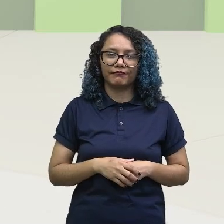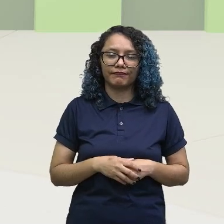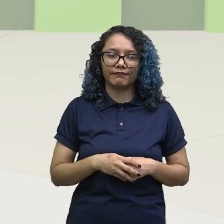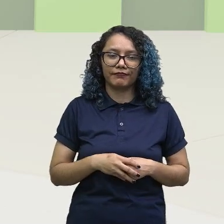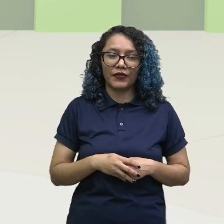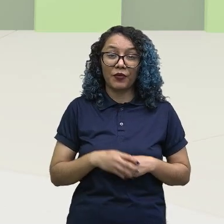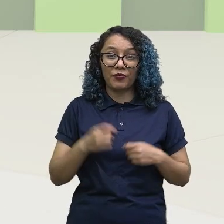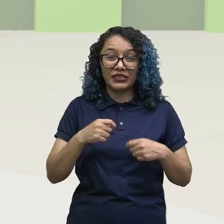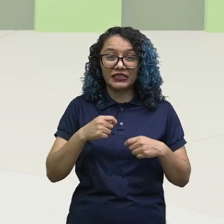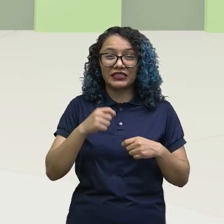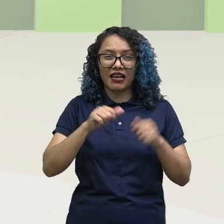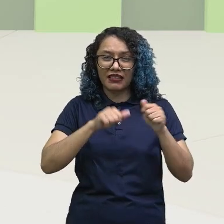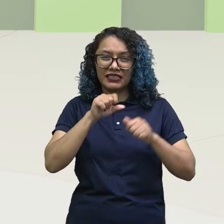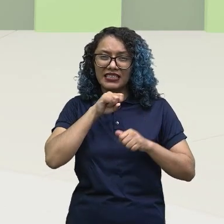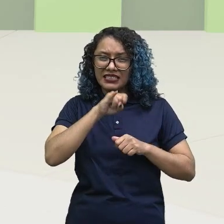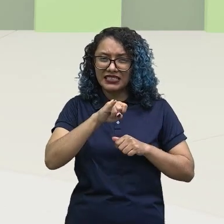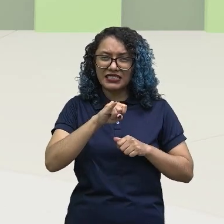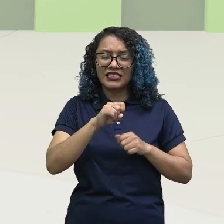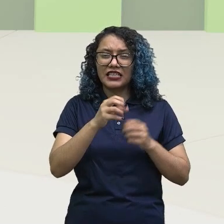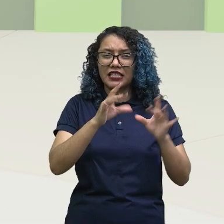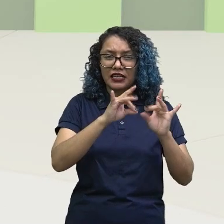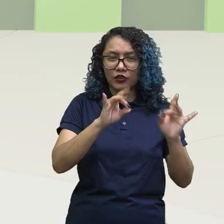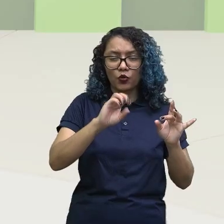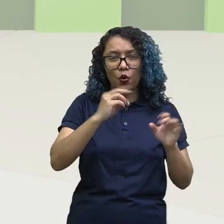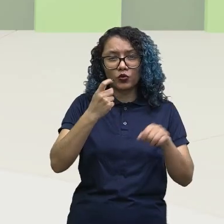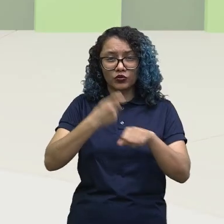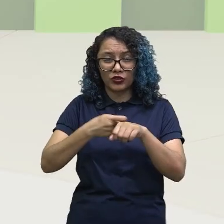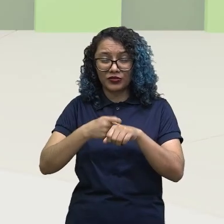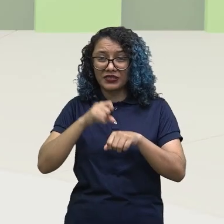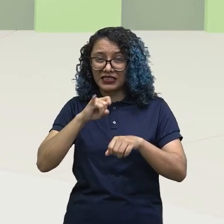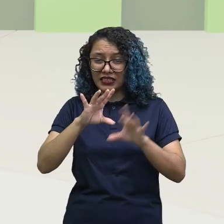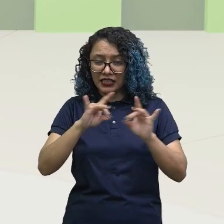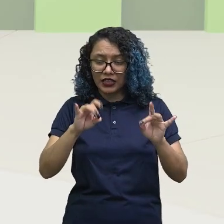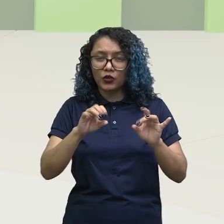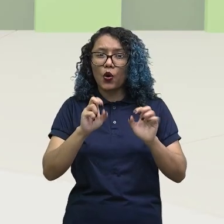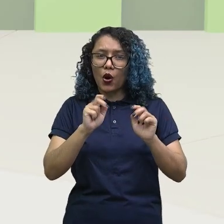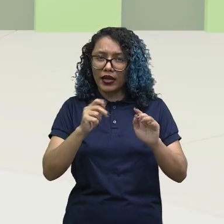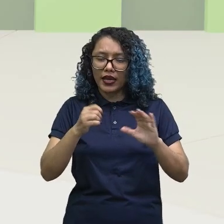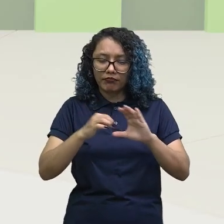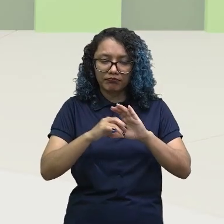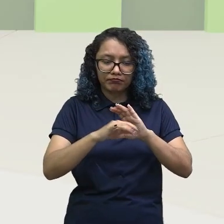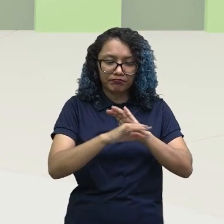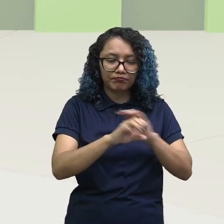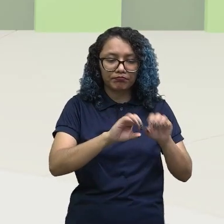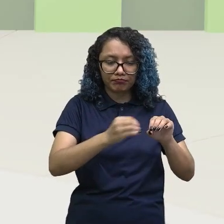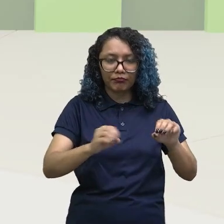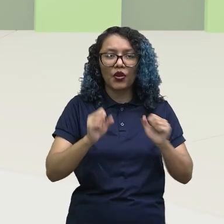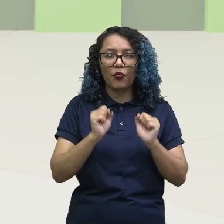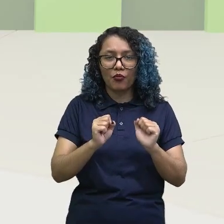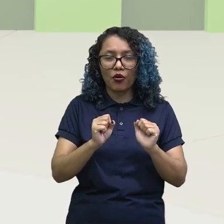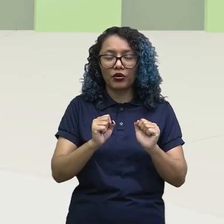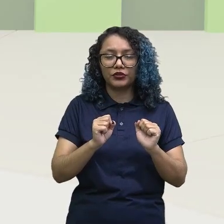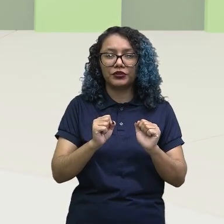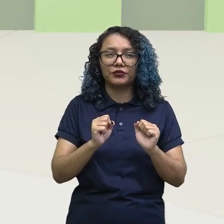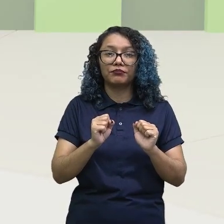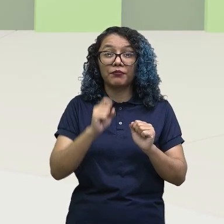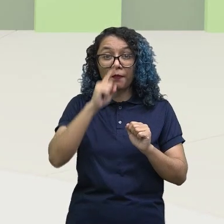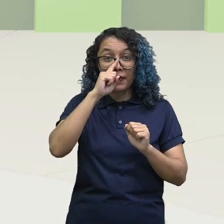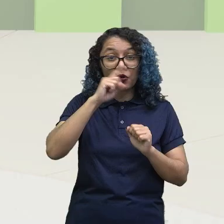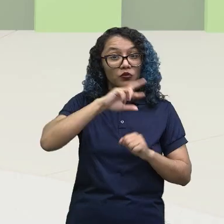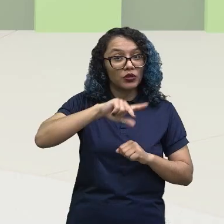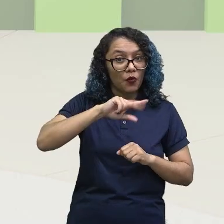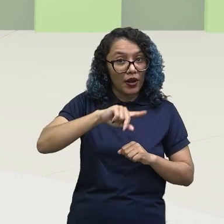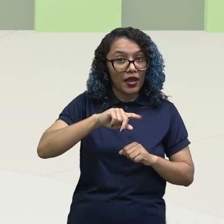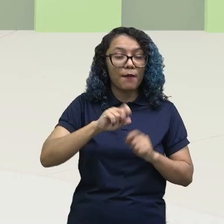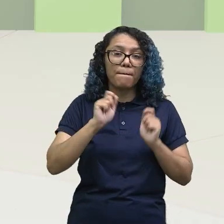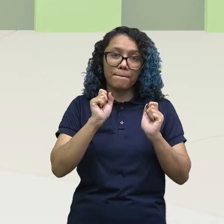ou se ele é sólido. Se ele é líquido, vai para o esgoto, não tem problema. Isso porque é não perigoso,